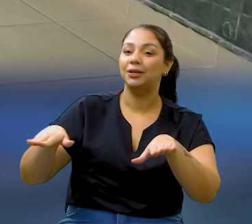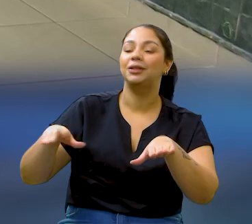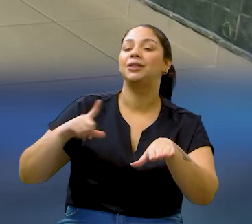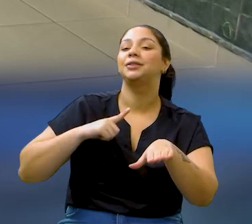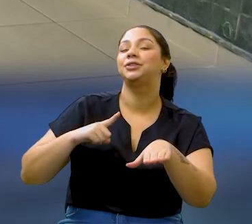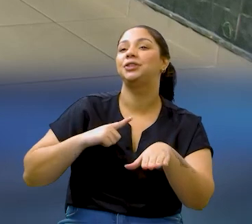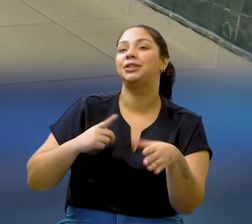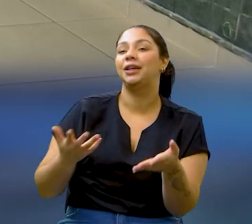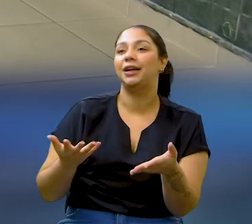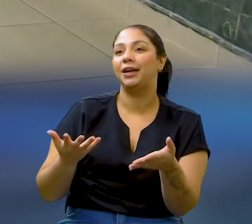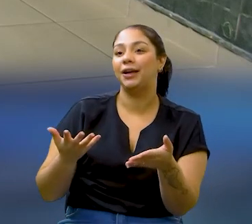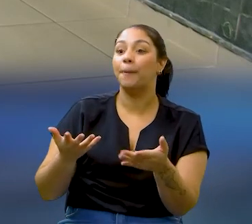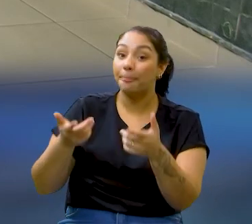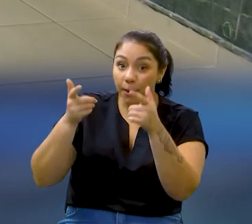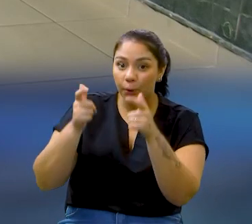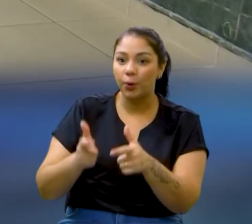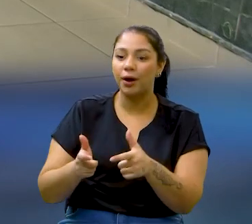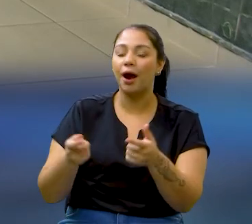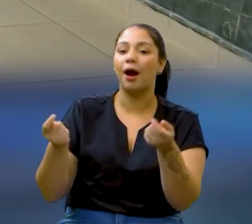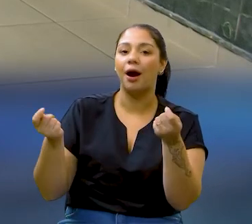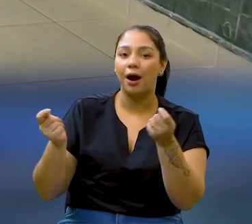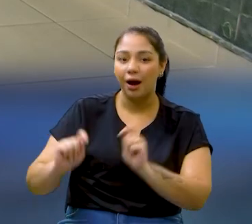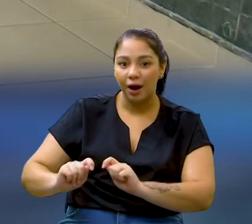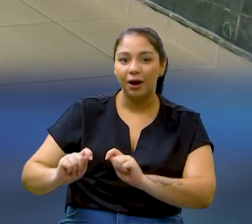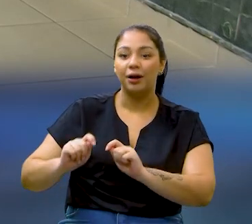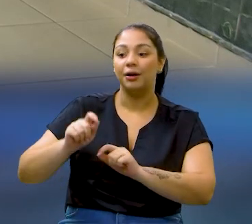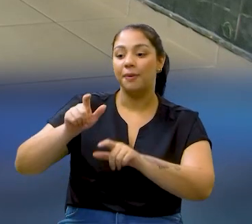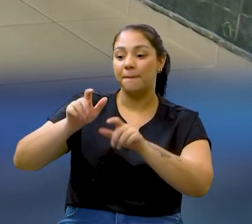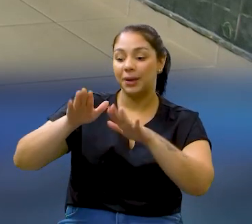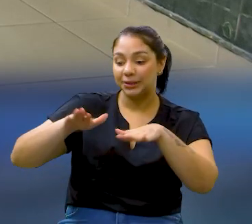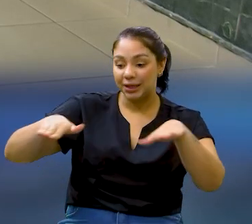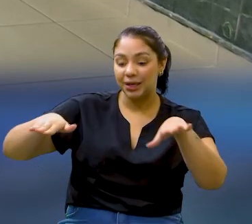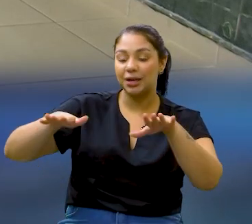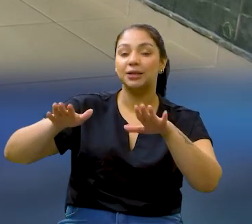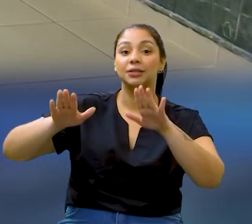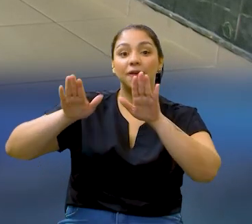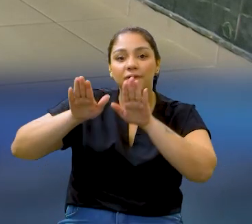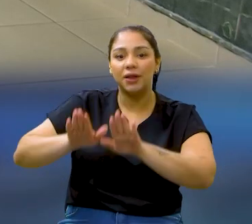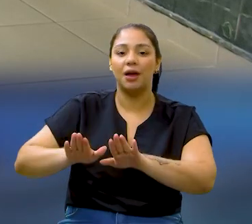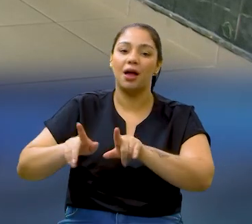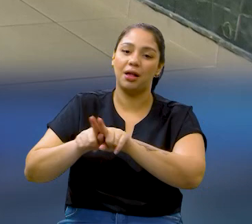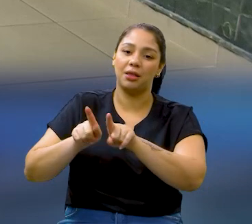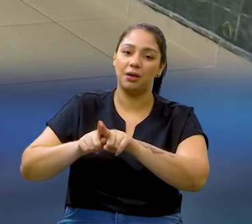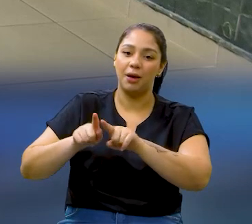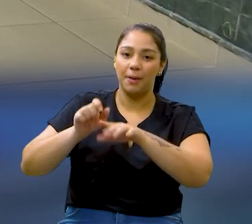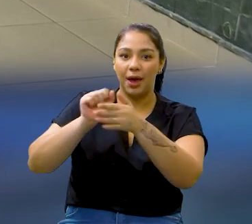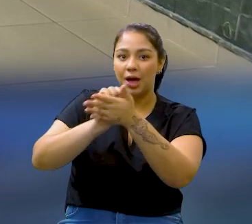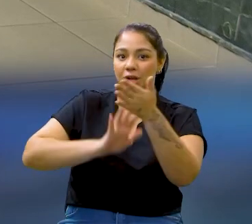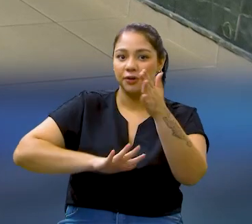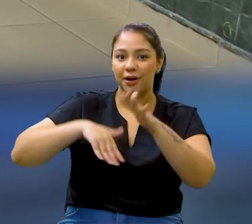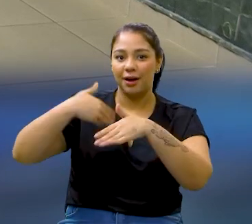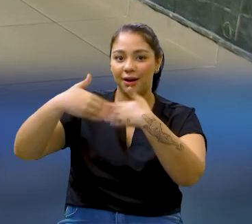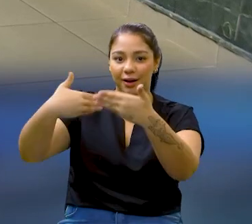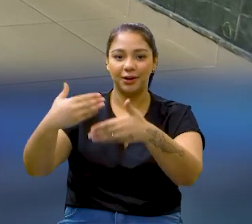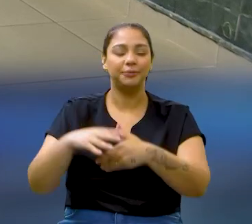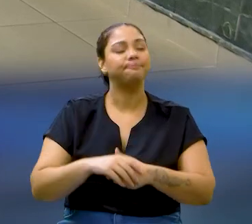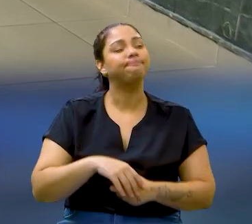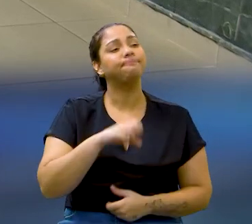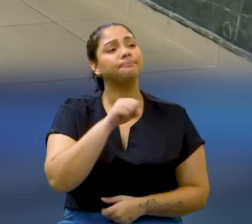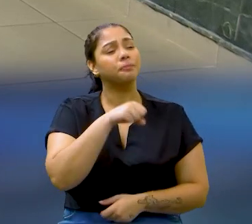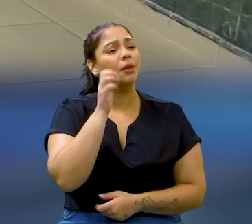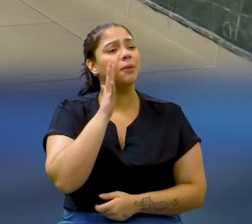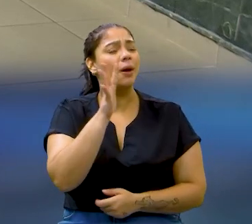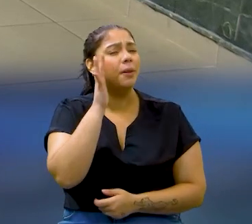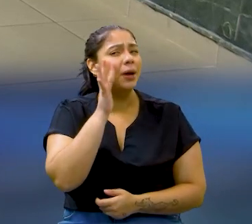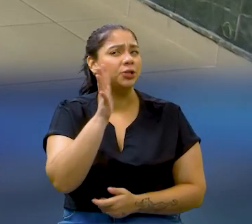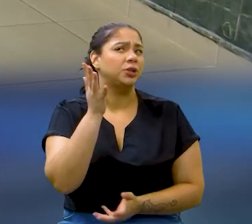de ter um local adequado para elas ficarem e fazerem atividades? Sim, porque a gente imagina